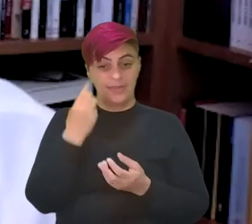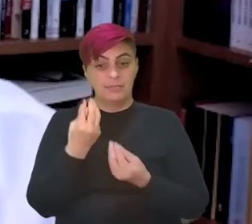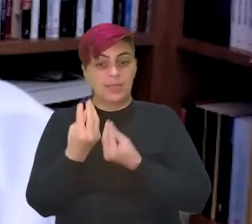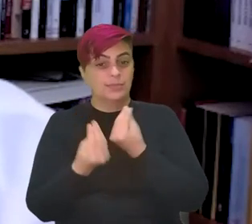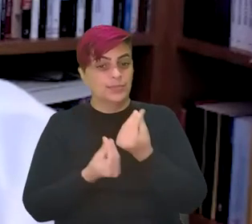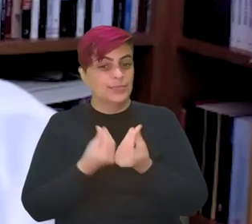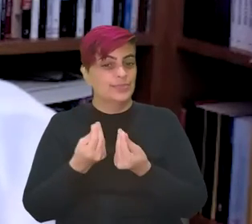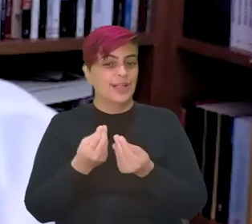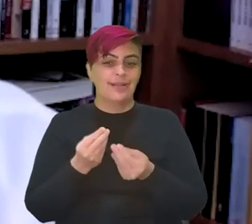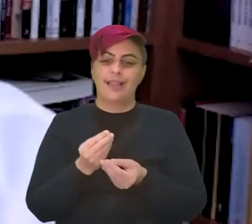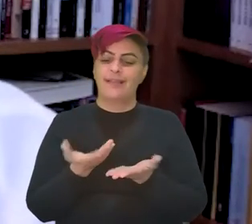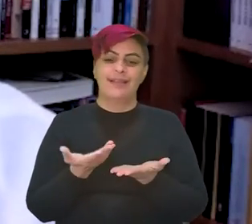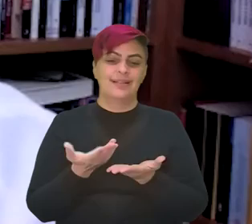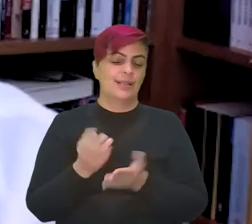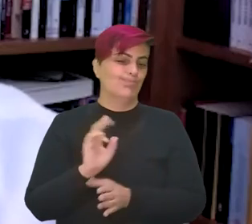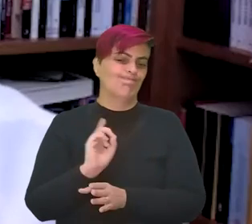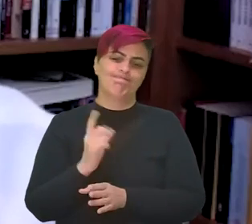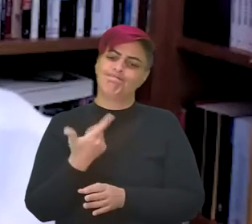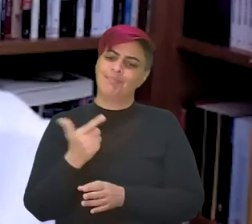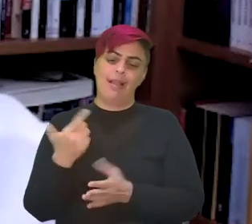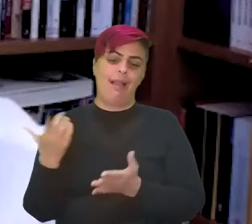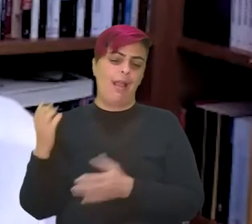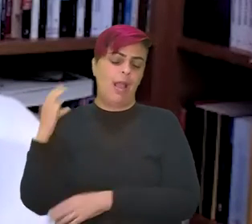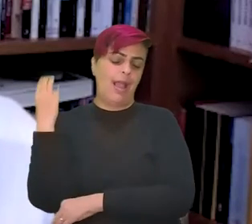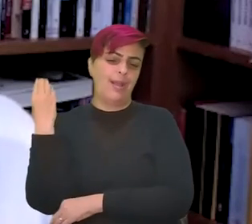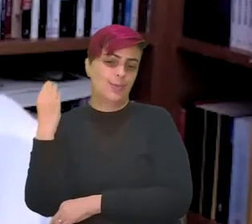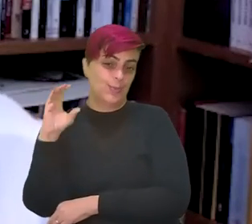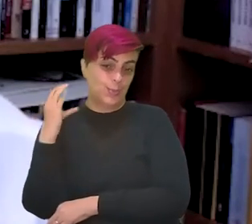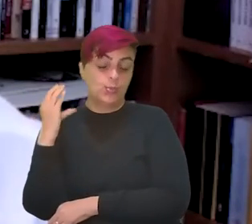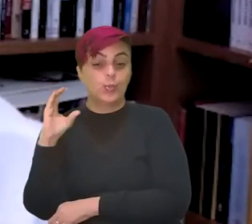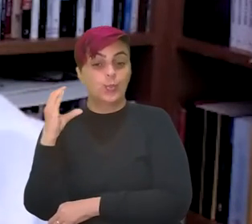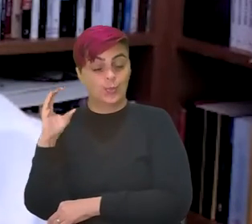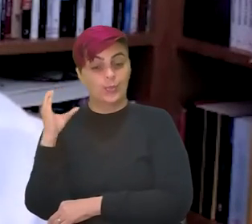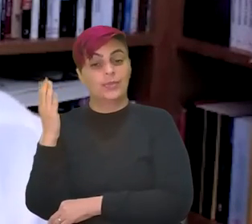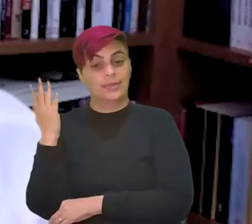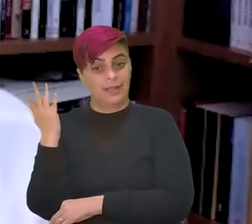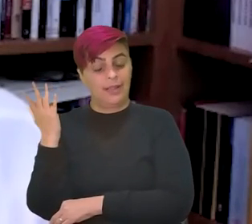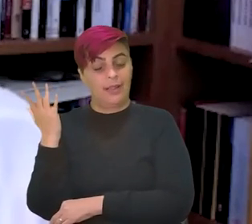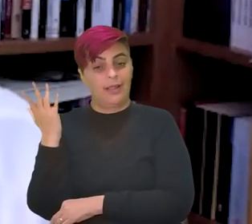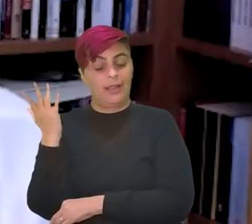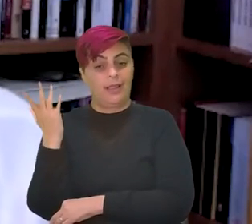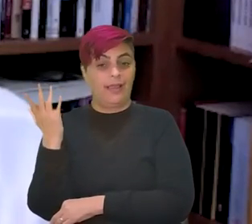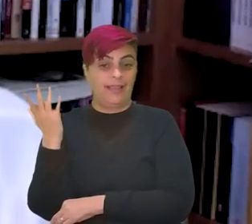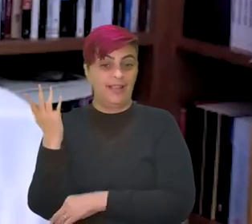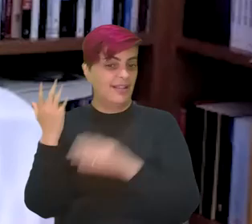não resulta em uma ciência como a ciência, uma ciência